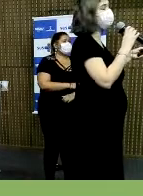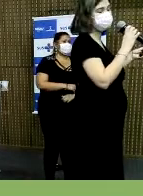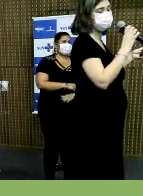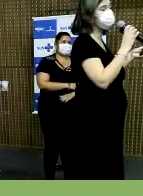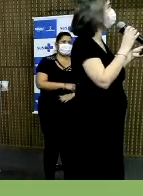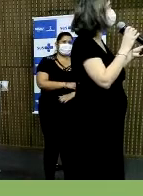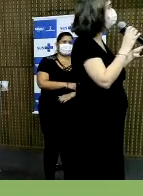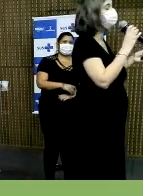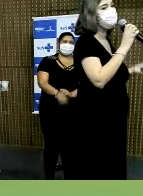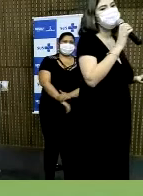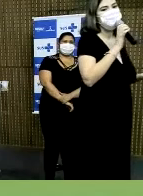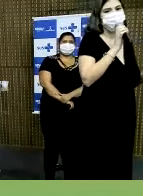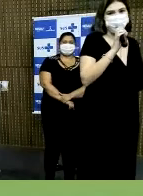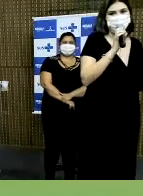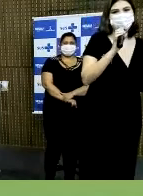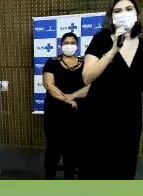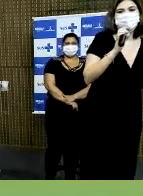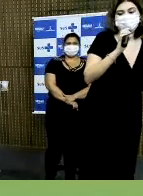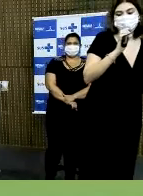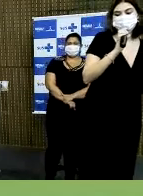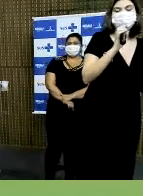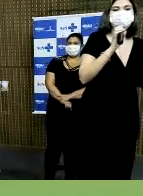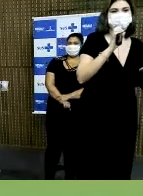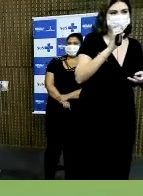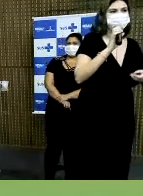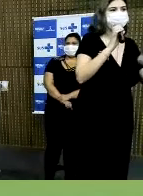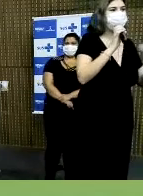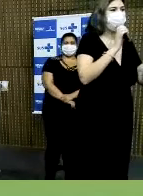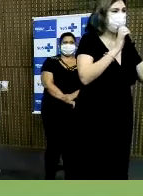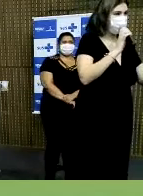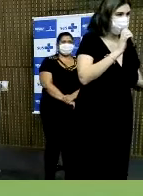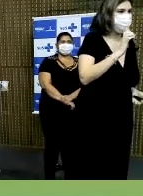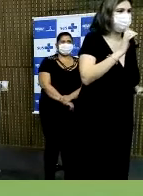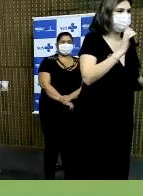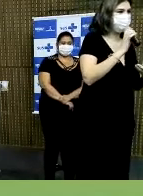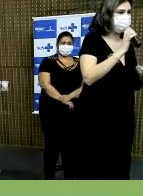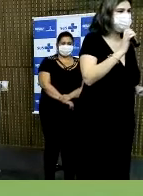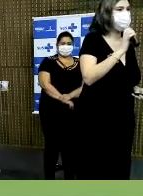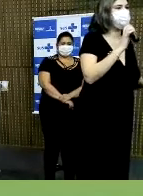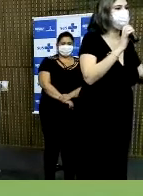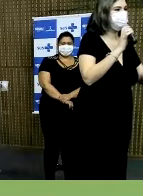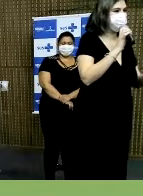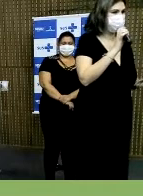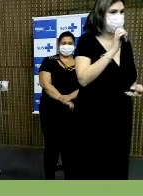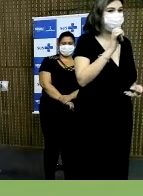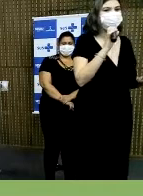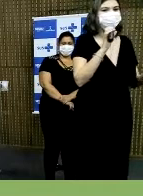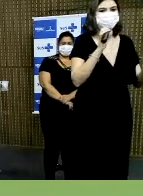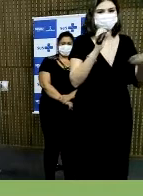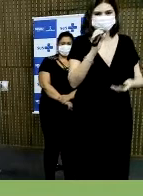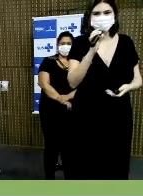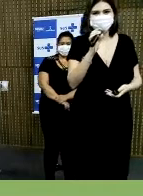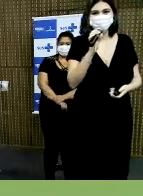melhora em relação a 2020, porém, nós percebemos que houve uma falha na digitação, mas nossos profissionais já